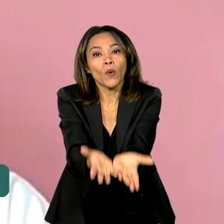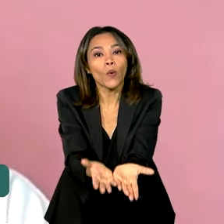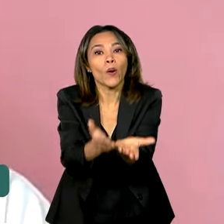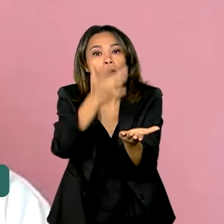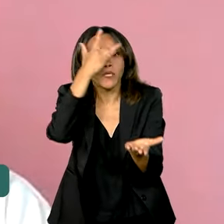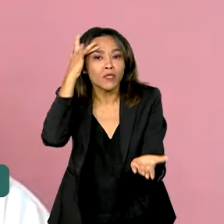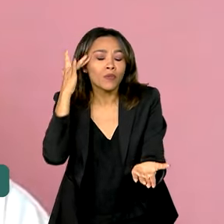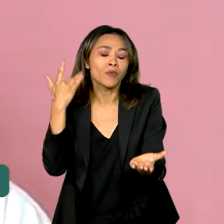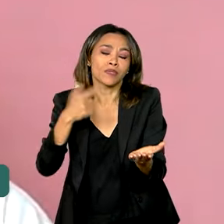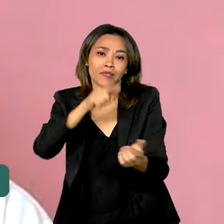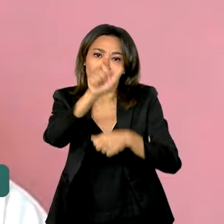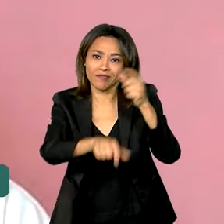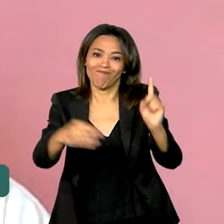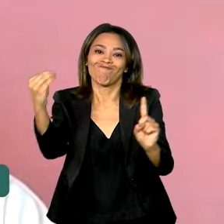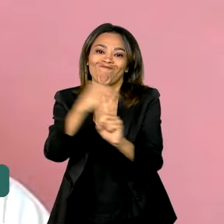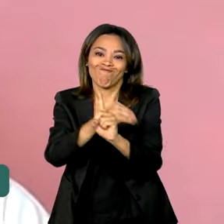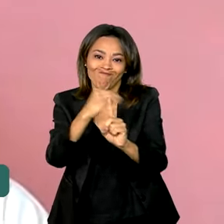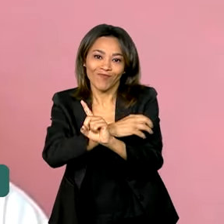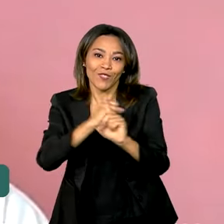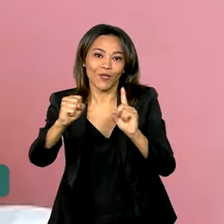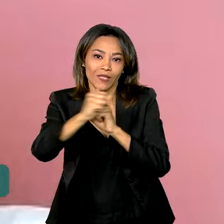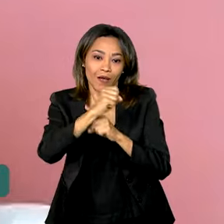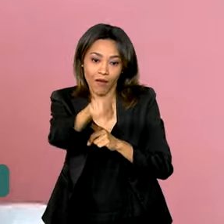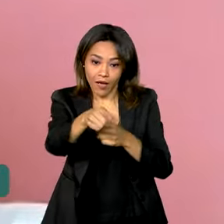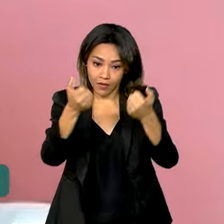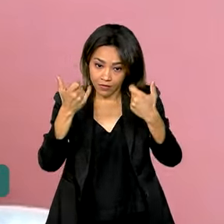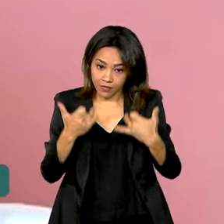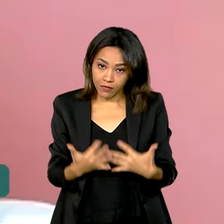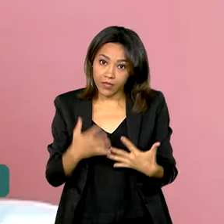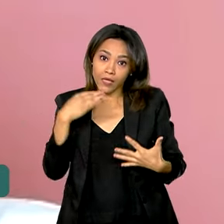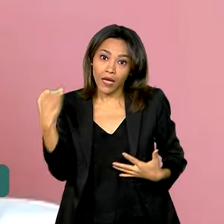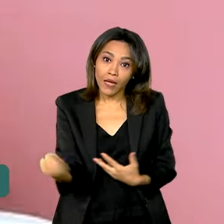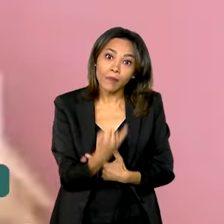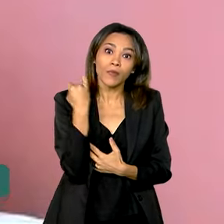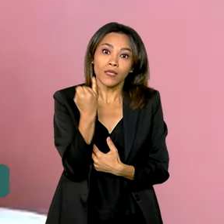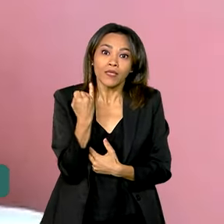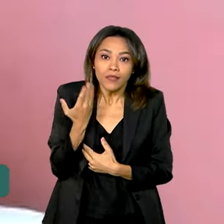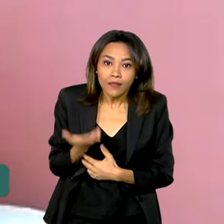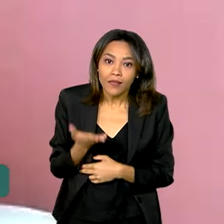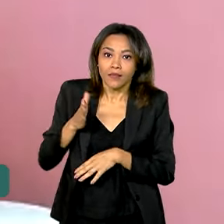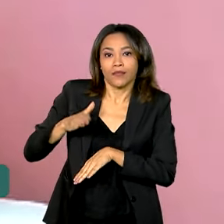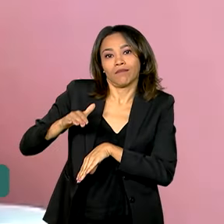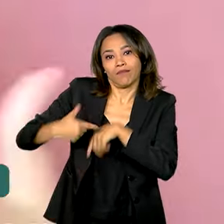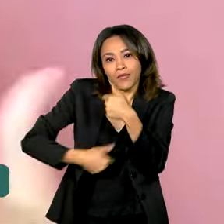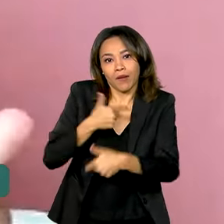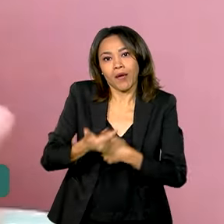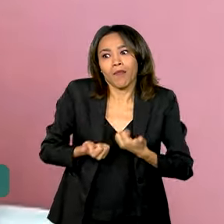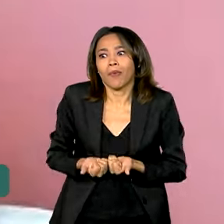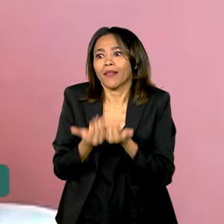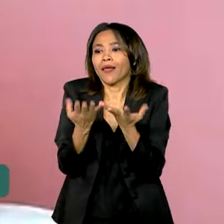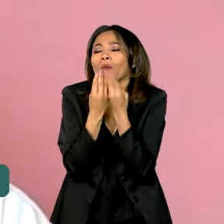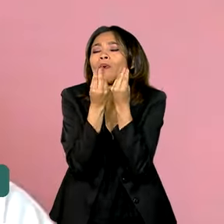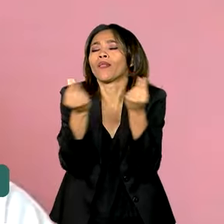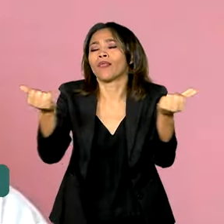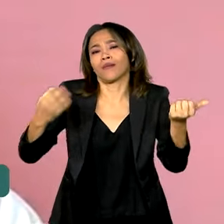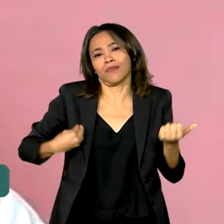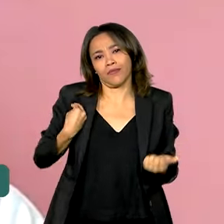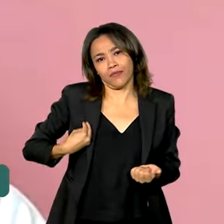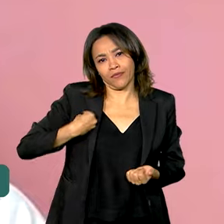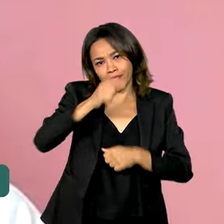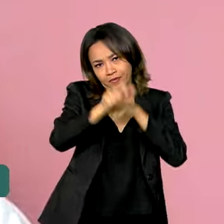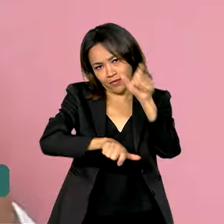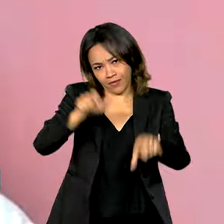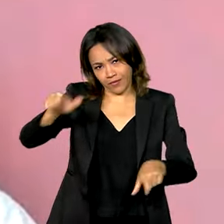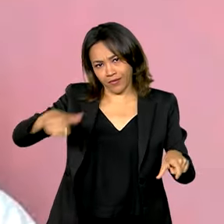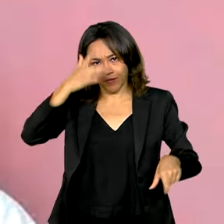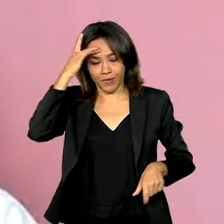de vulnerabilidade social. Ela destaca a importância da ação para dar qualidade de vida às pessoas. Nem sempre,